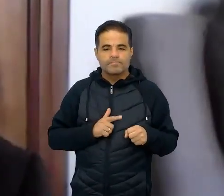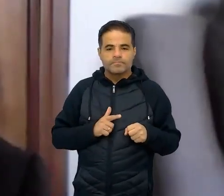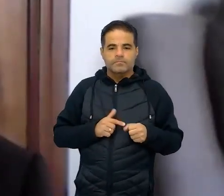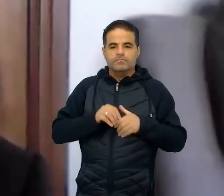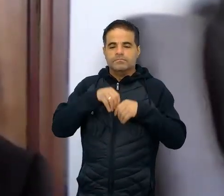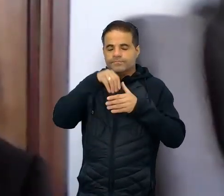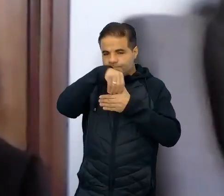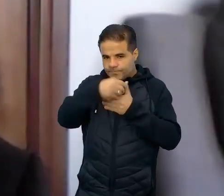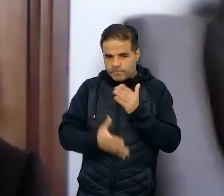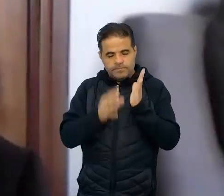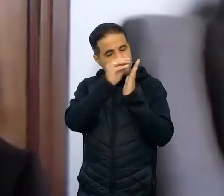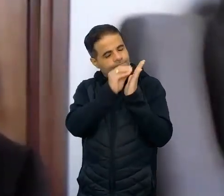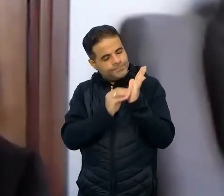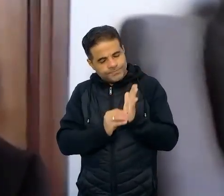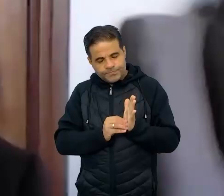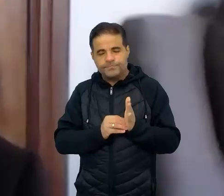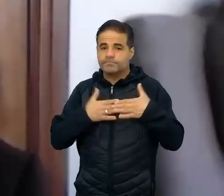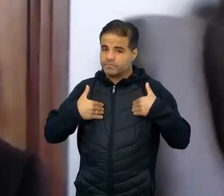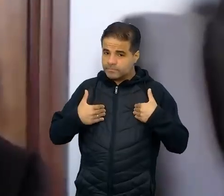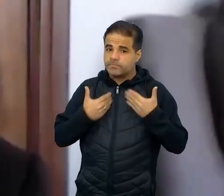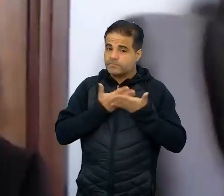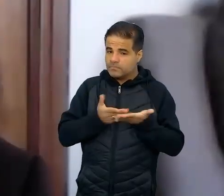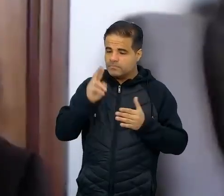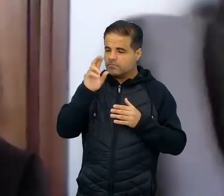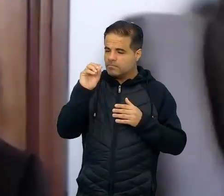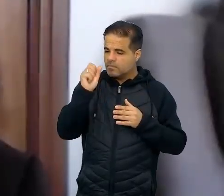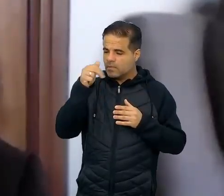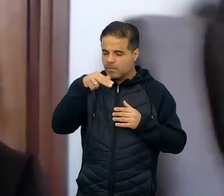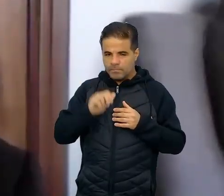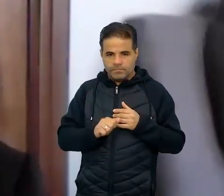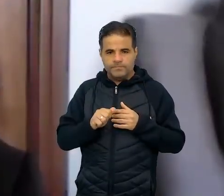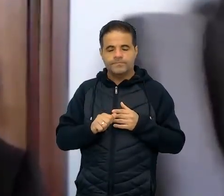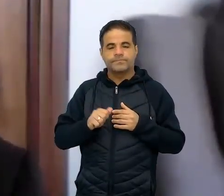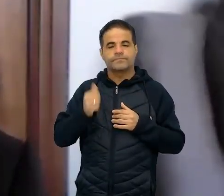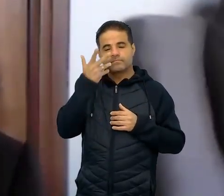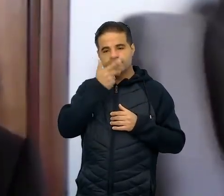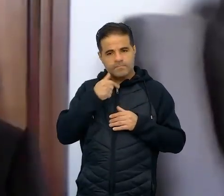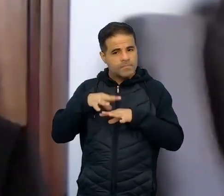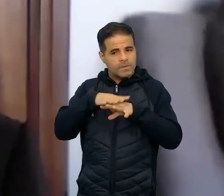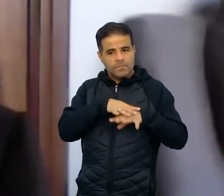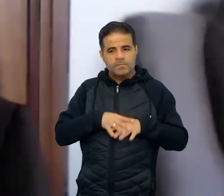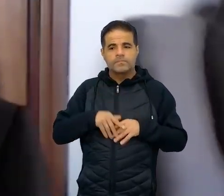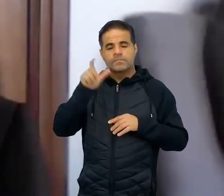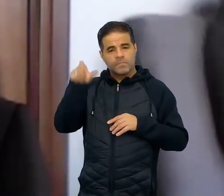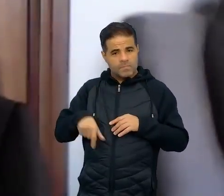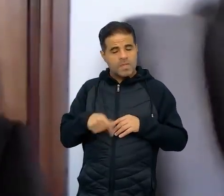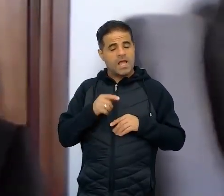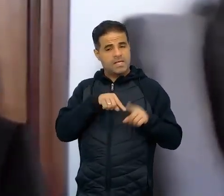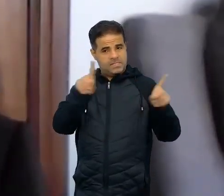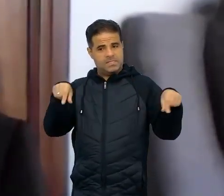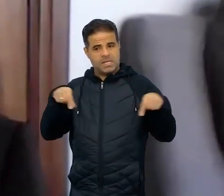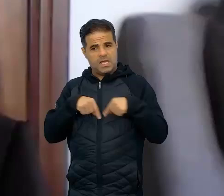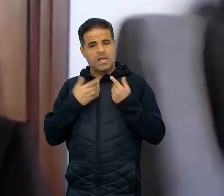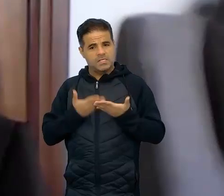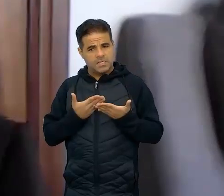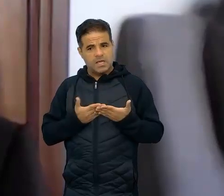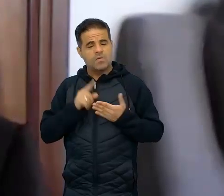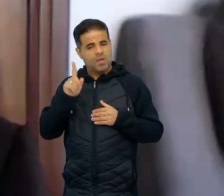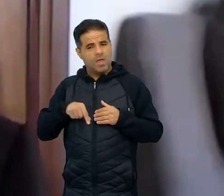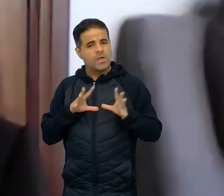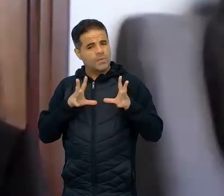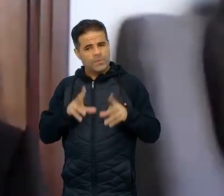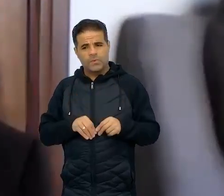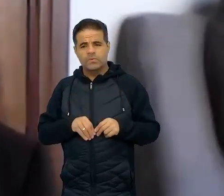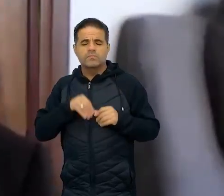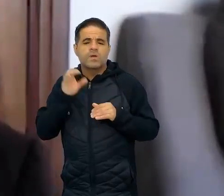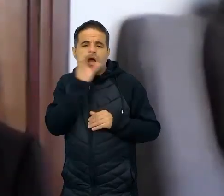esses conhecimentos, né, para mim, Rosana, né, professora de matemática, às vezes a sala de aula, tudo é